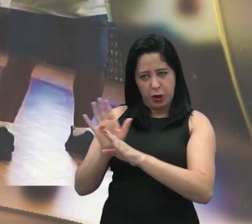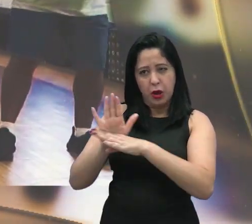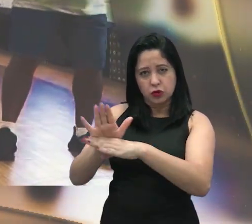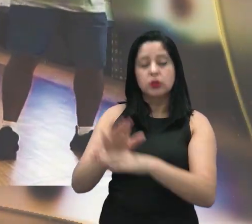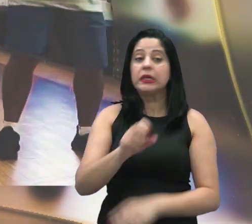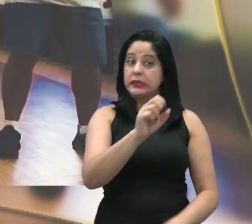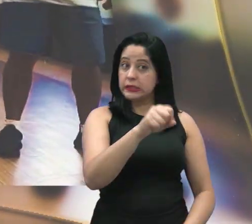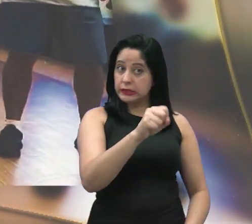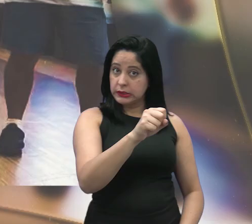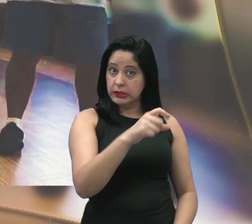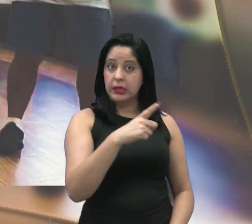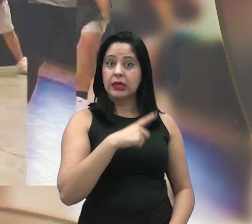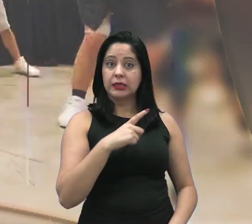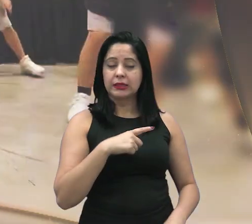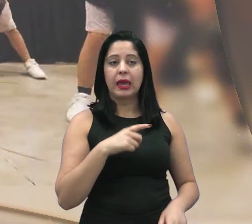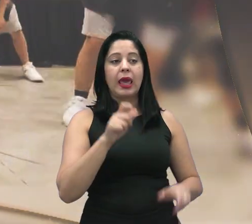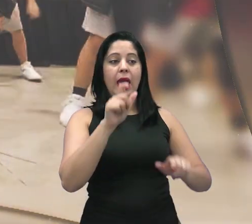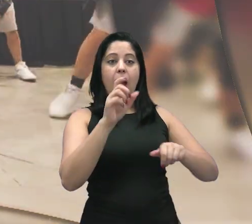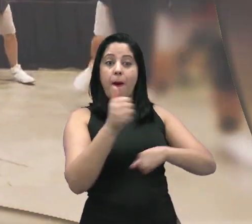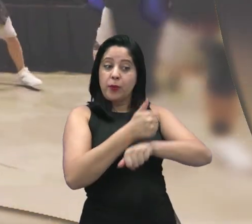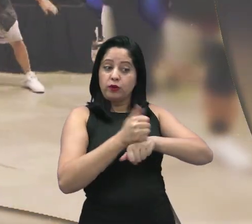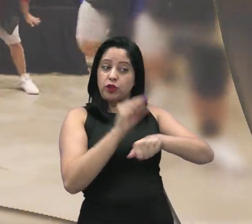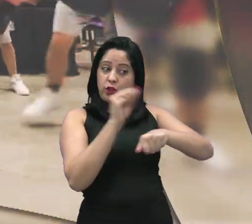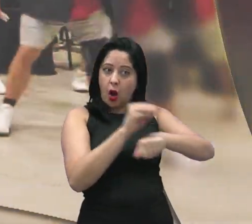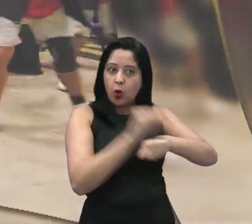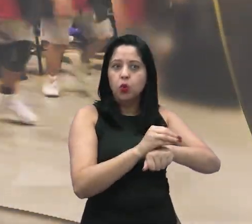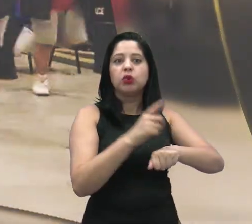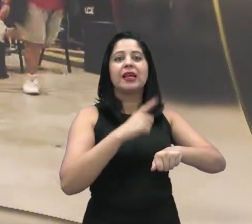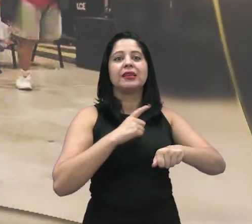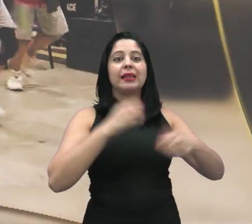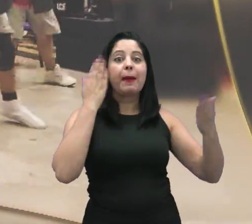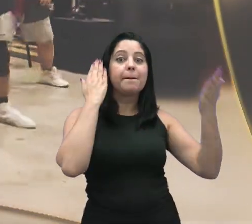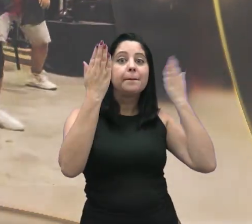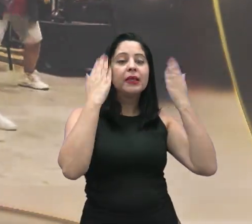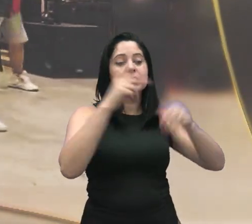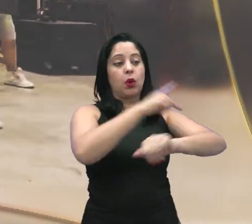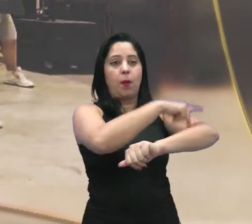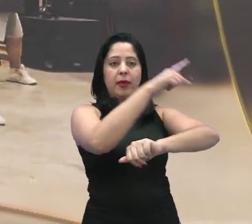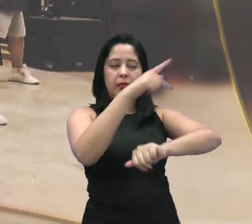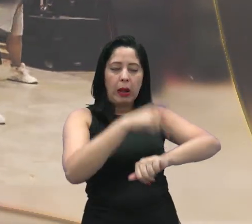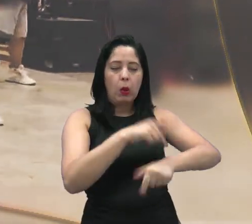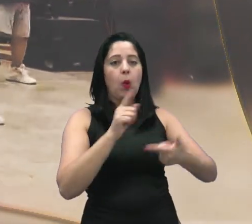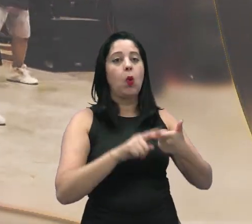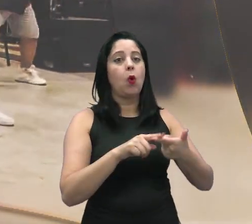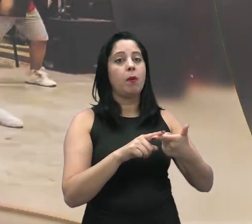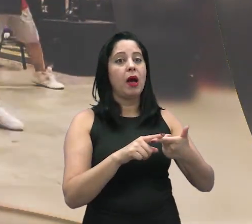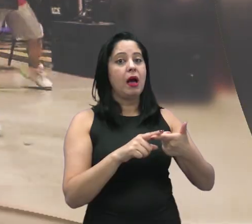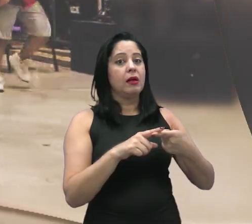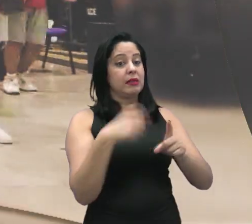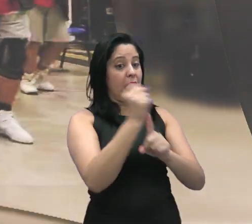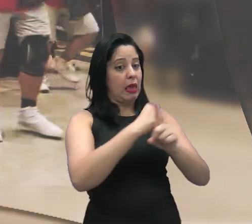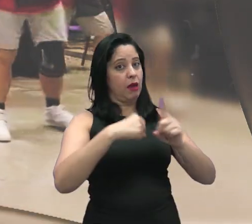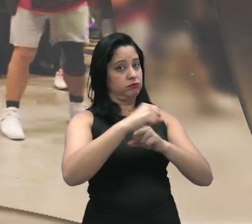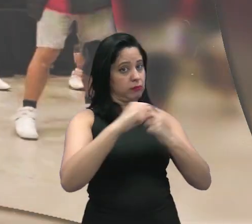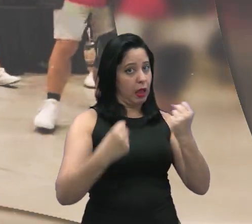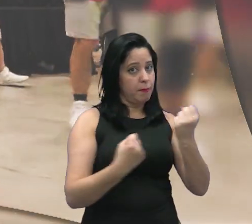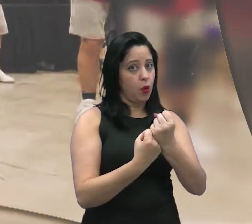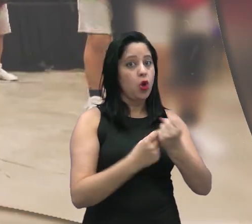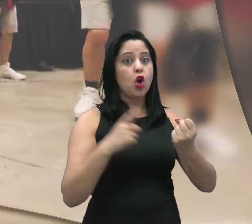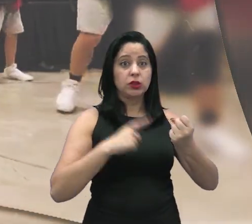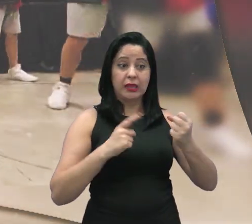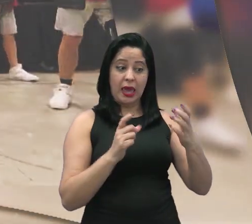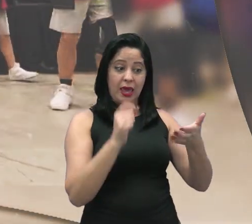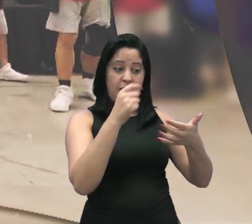os colaboradores, né? Tem os cuidadores, tem os psicopedagogos que tem lá, tem a assistente social, então tem toda